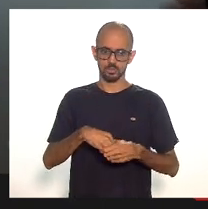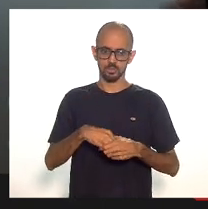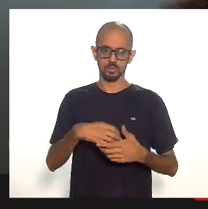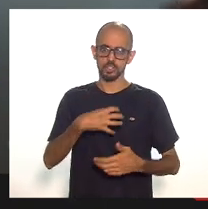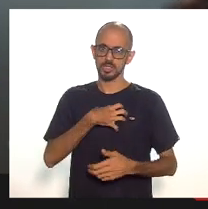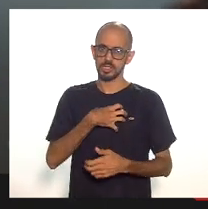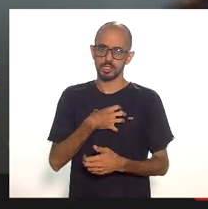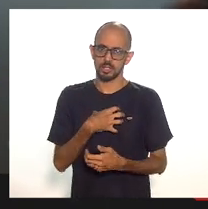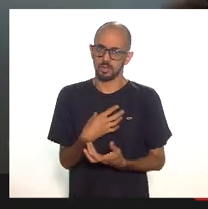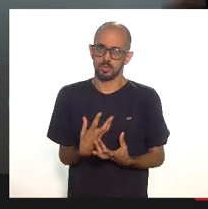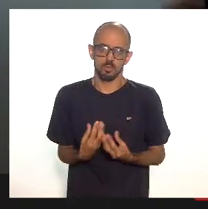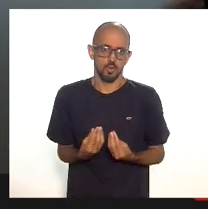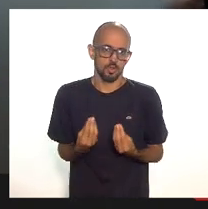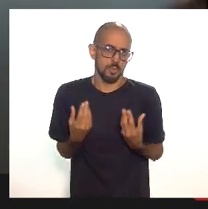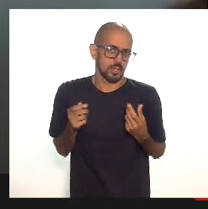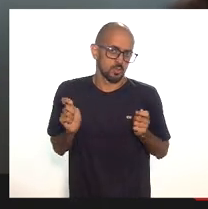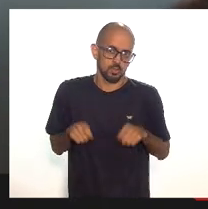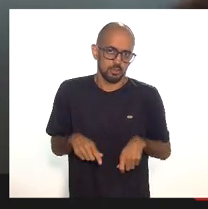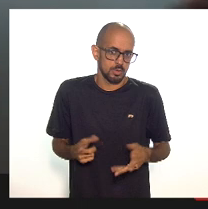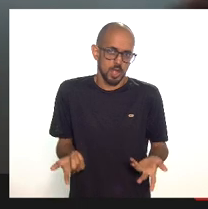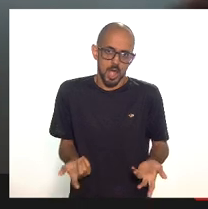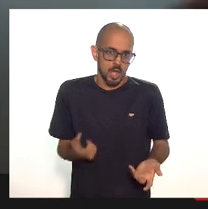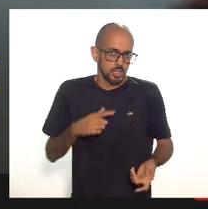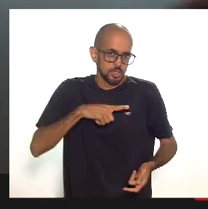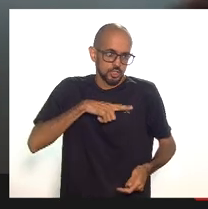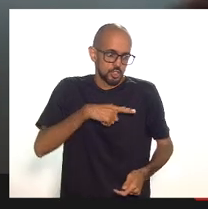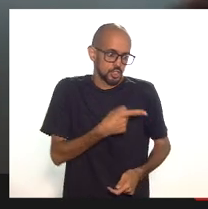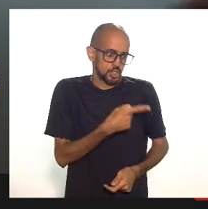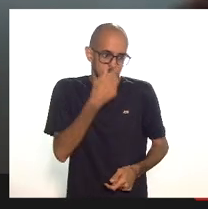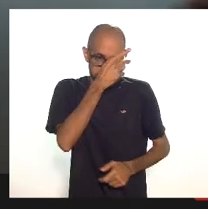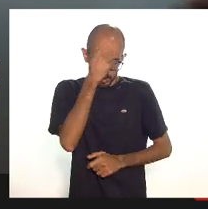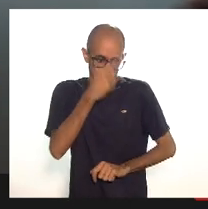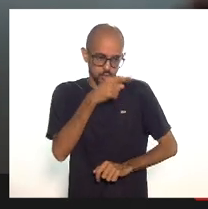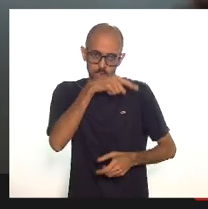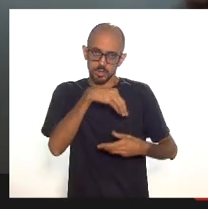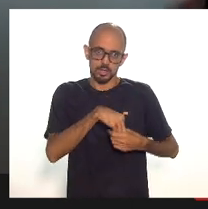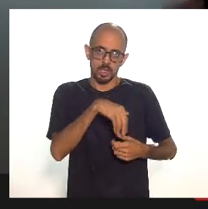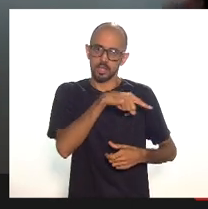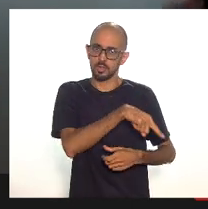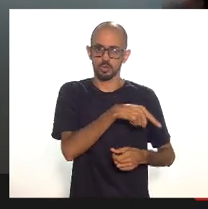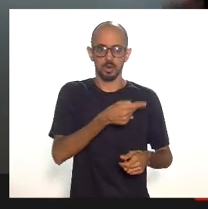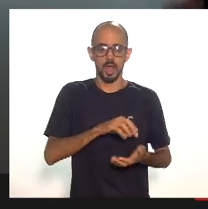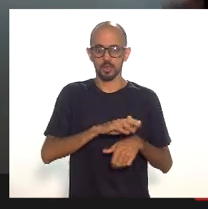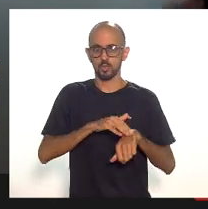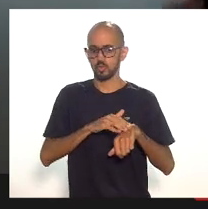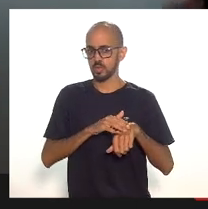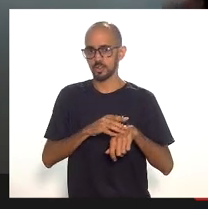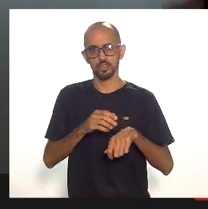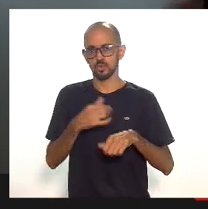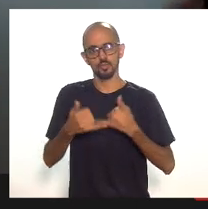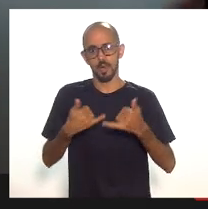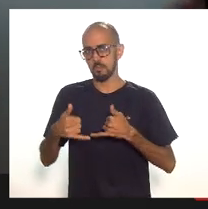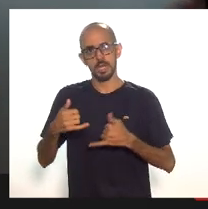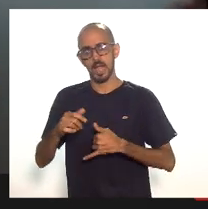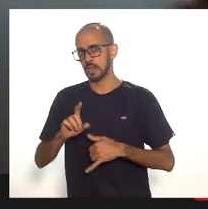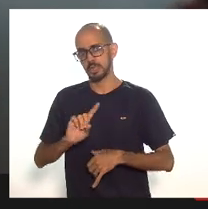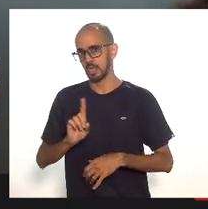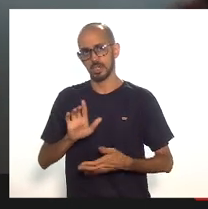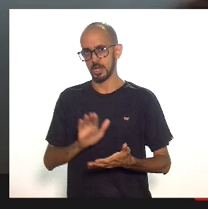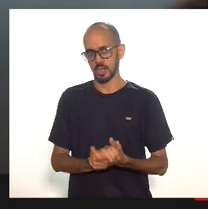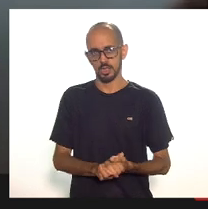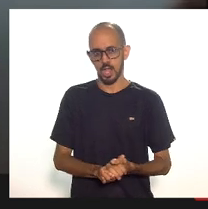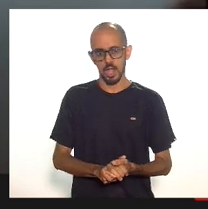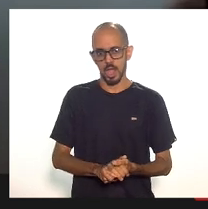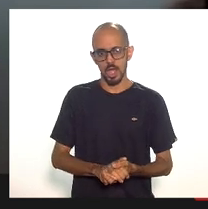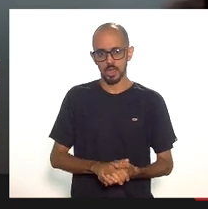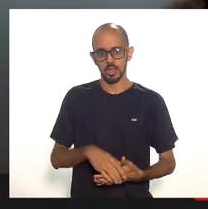de 30 leitos, tinham 8 doentes lá dentro. Isso é uma brincadeira, isso não é correto. E ninguém mais aqui,